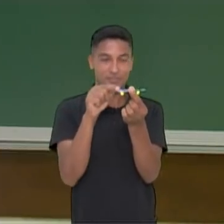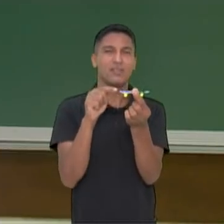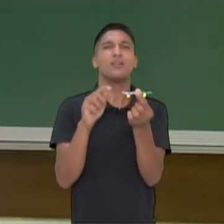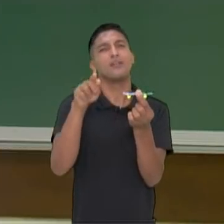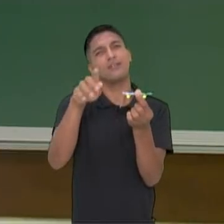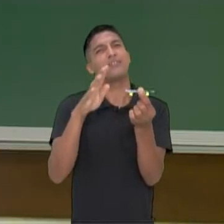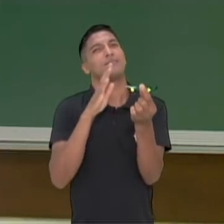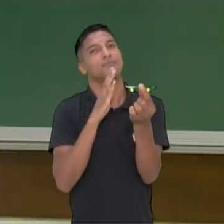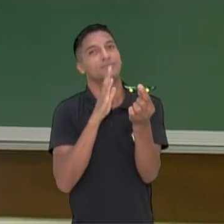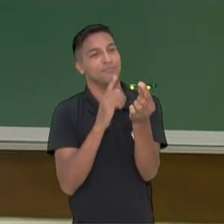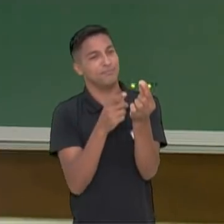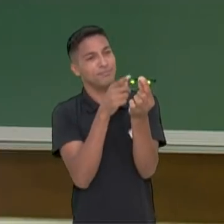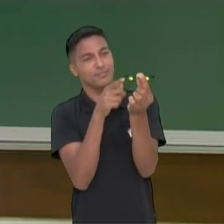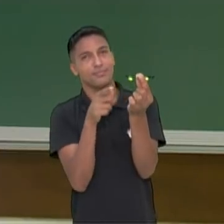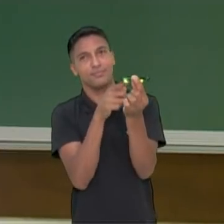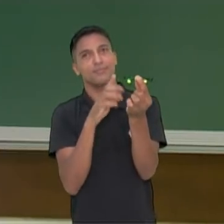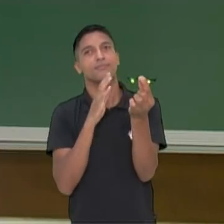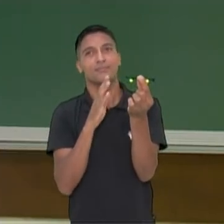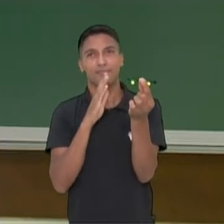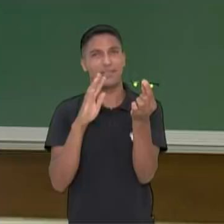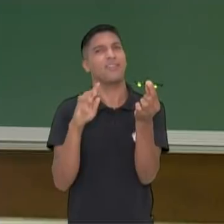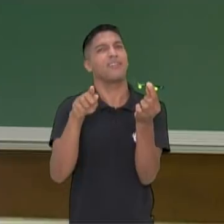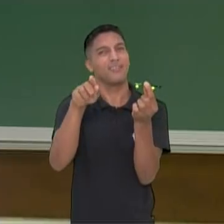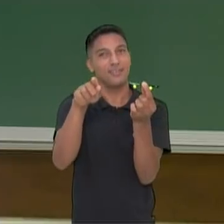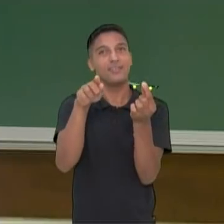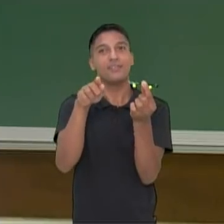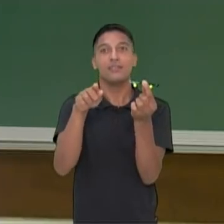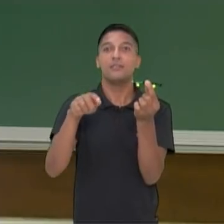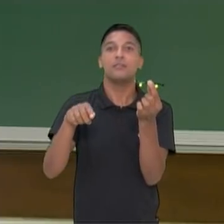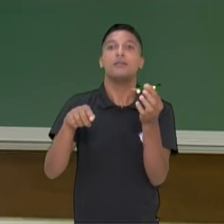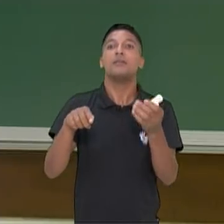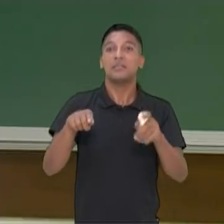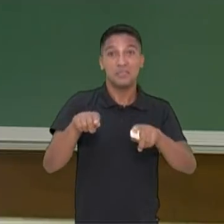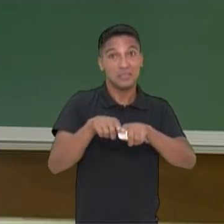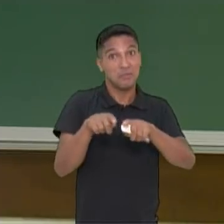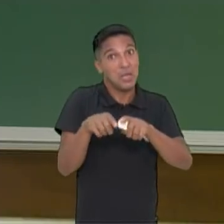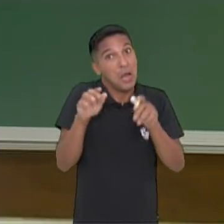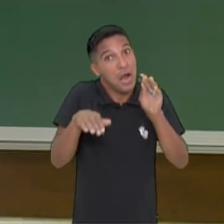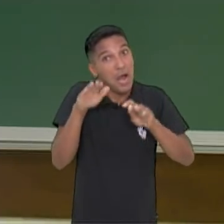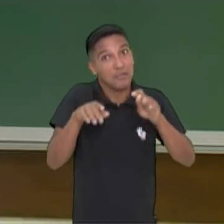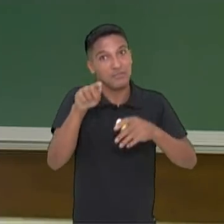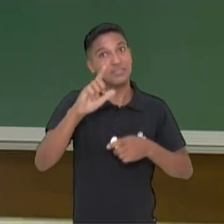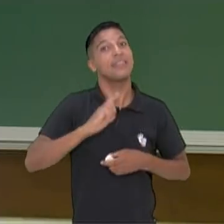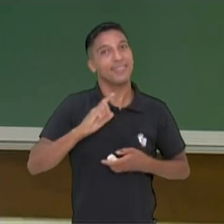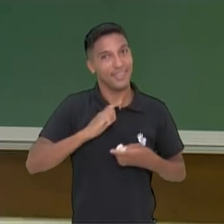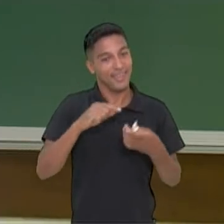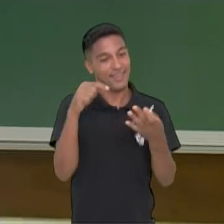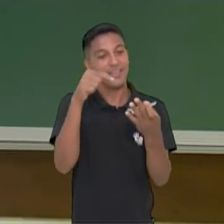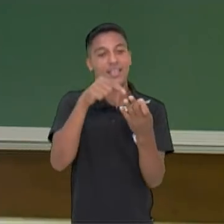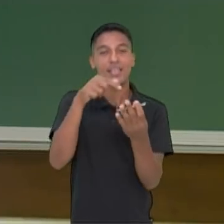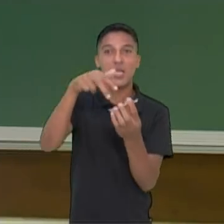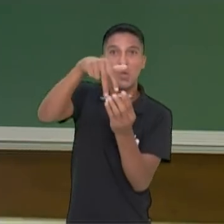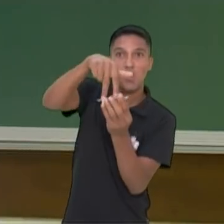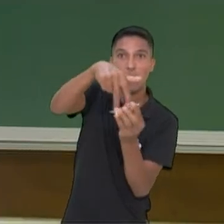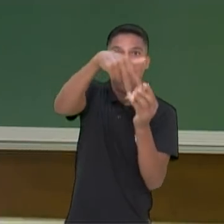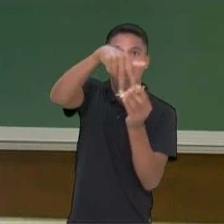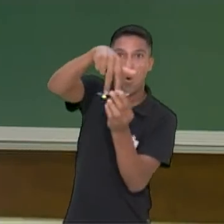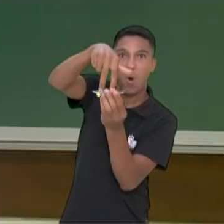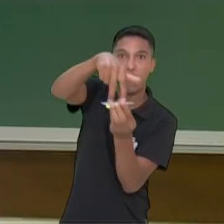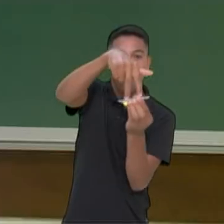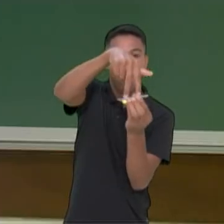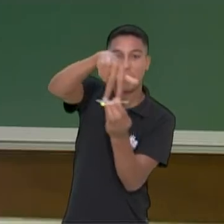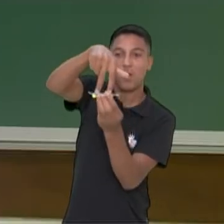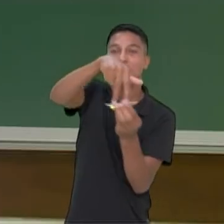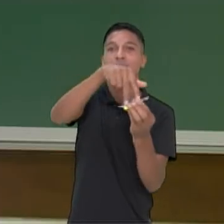de vocês conhece o skate, talvez até tenha um skate aí na sua casa, ou já andou no skate